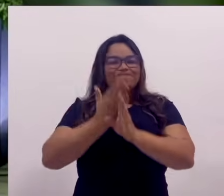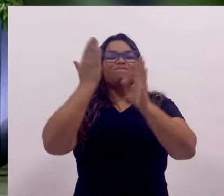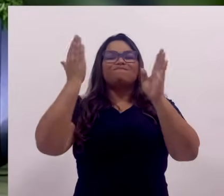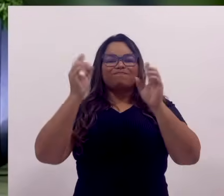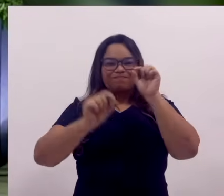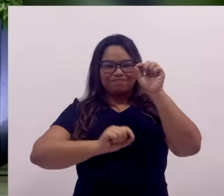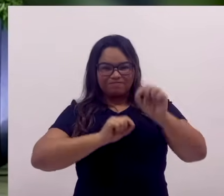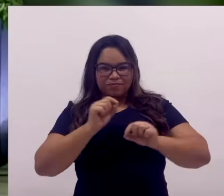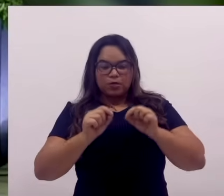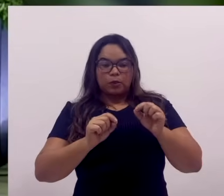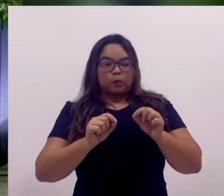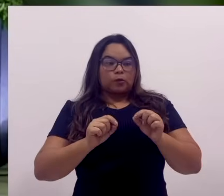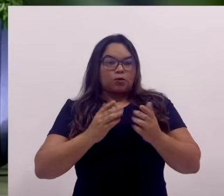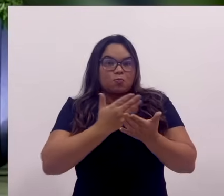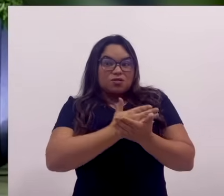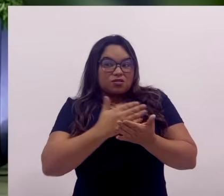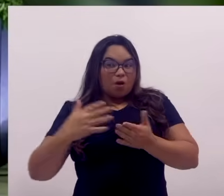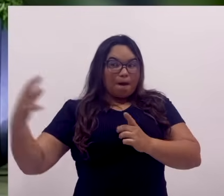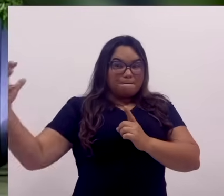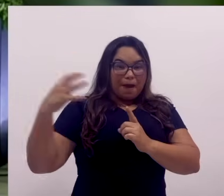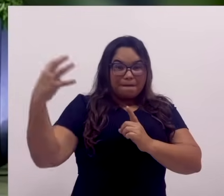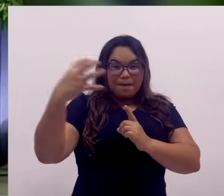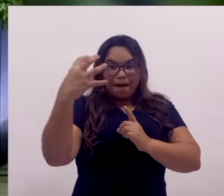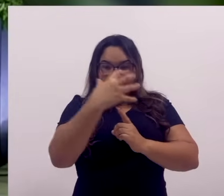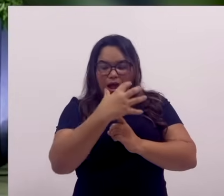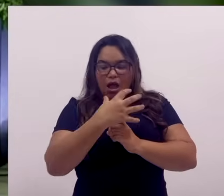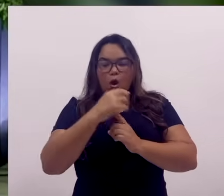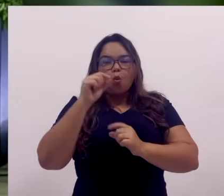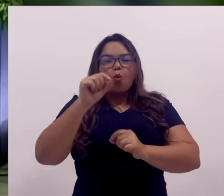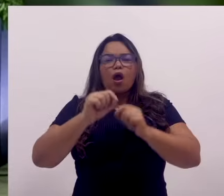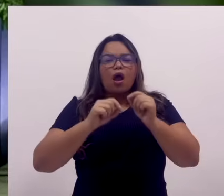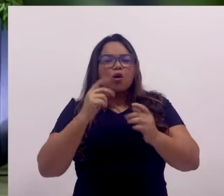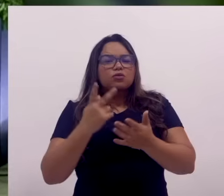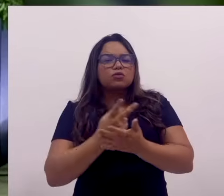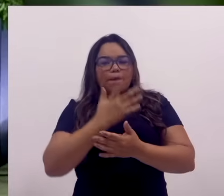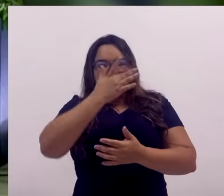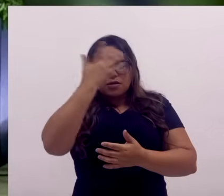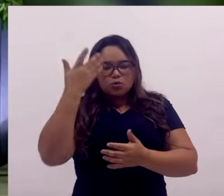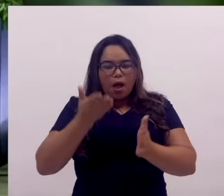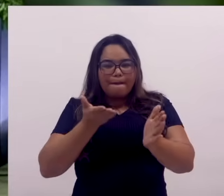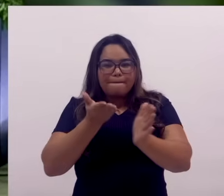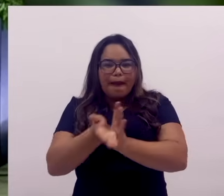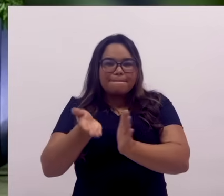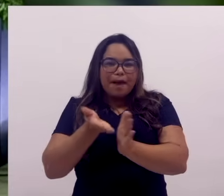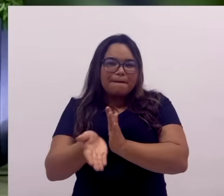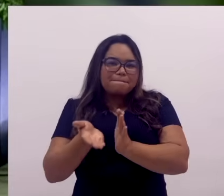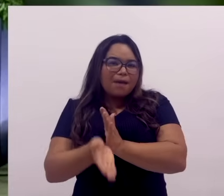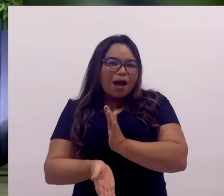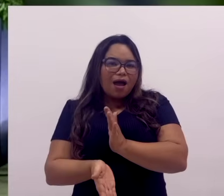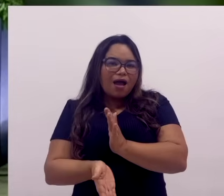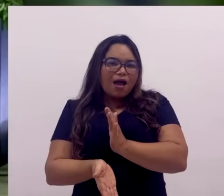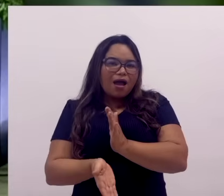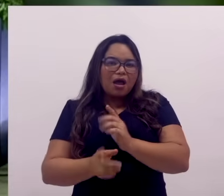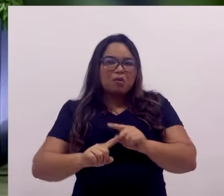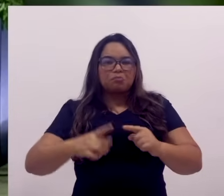purificados. Então quando é que Satanás não pôde destruir a igreja com a perseguição?